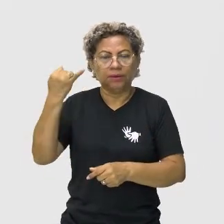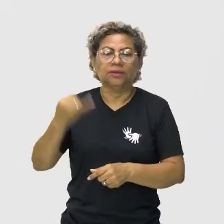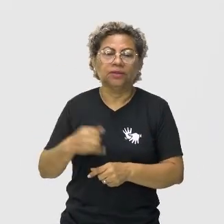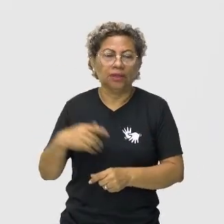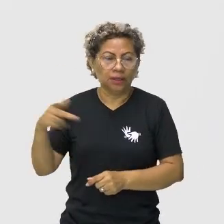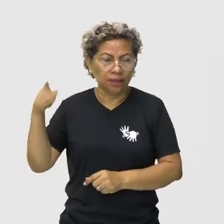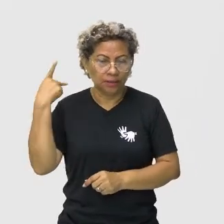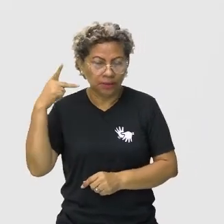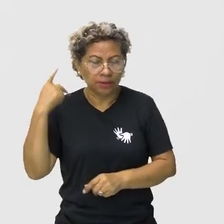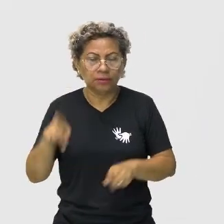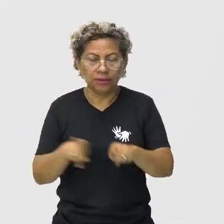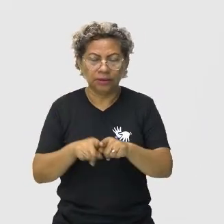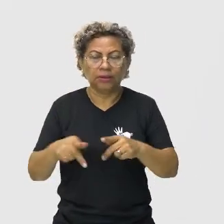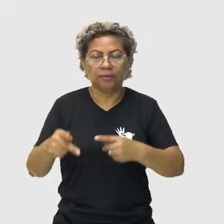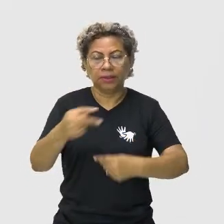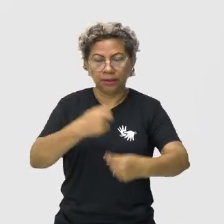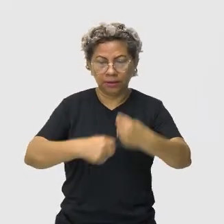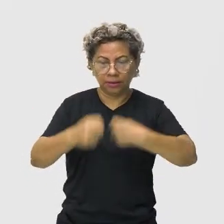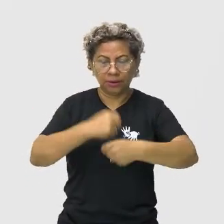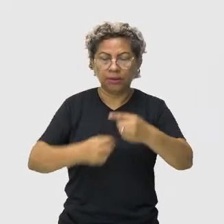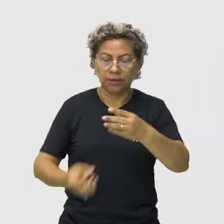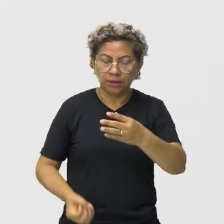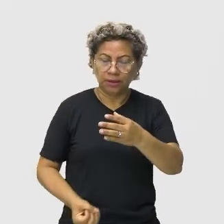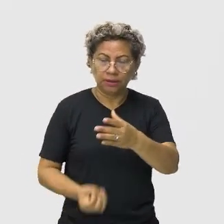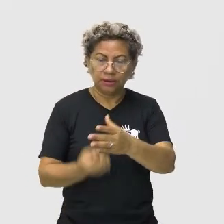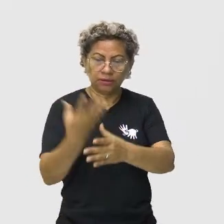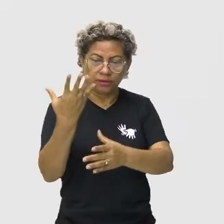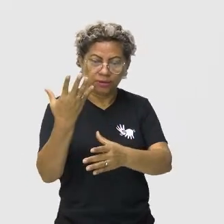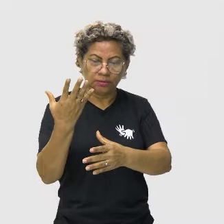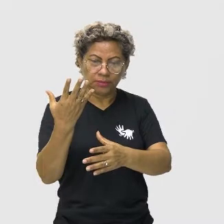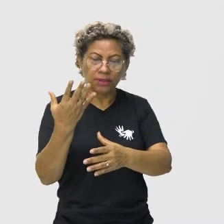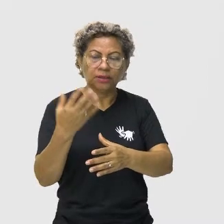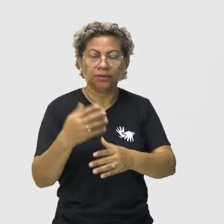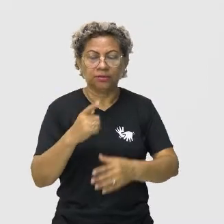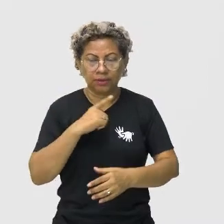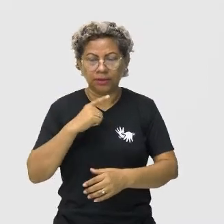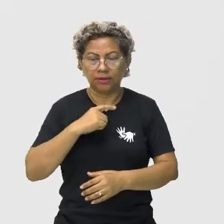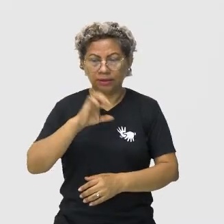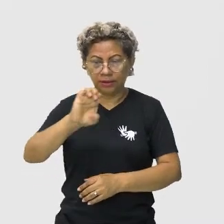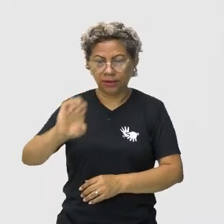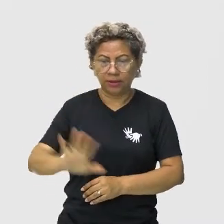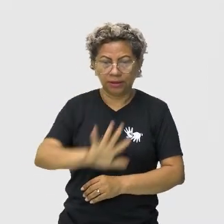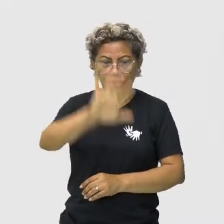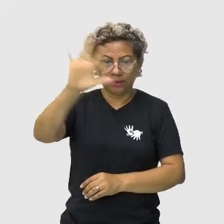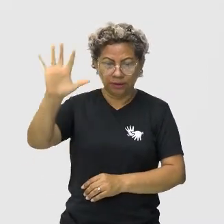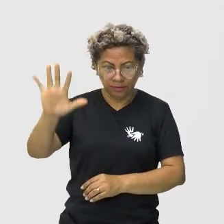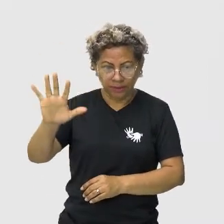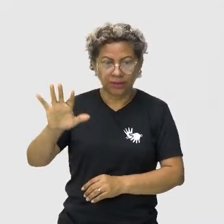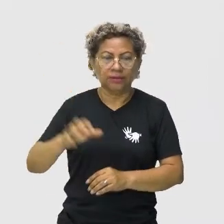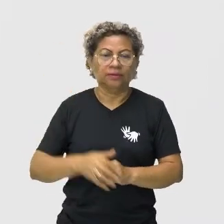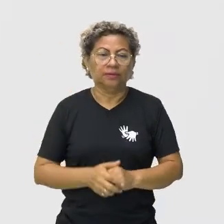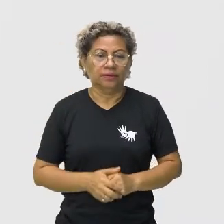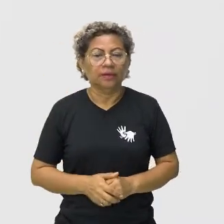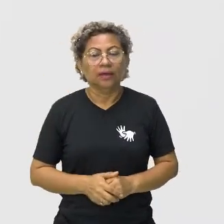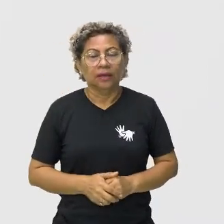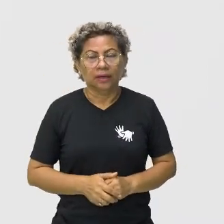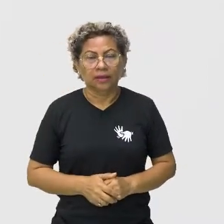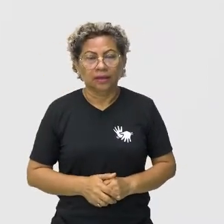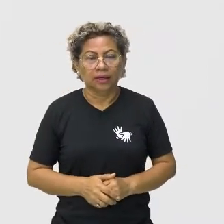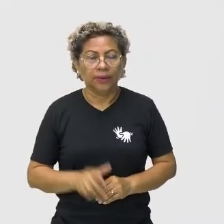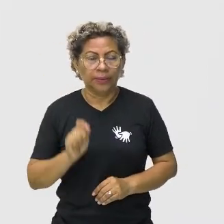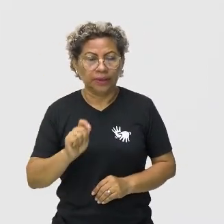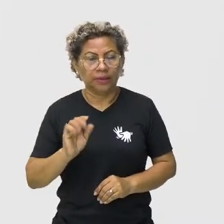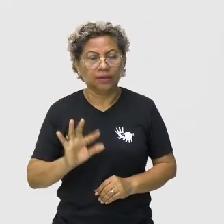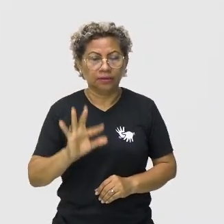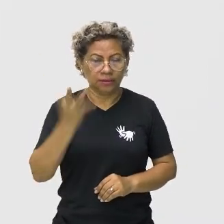econômico, esse surgimento aí do crescimento da Comunidade Econômica Europeia, que é a CE, para uma União Europeia, teve